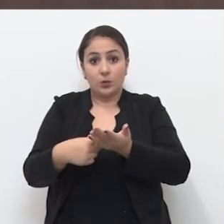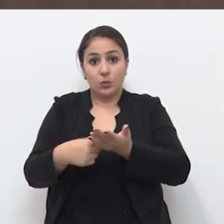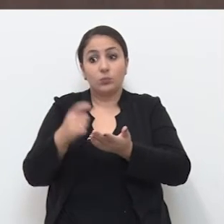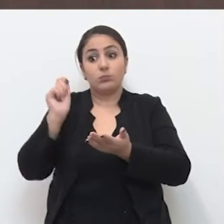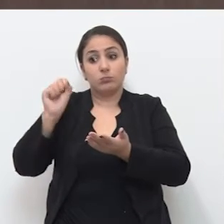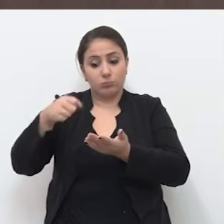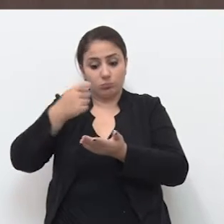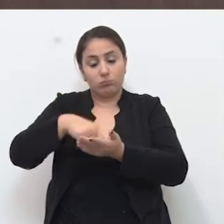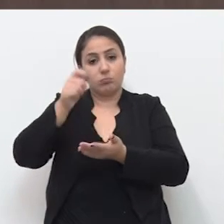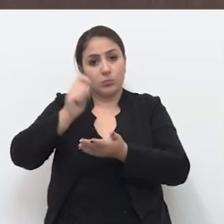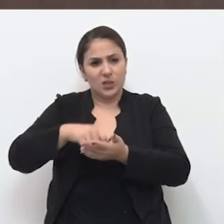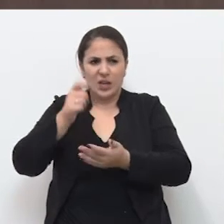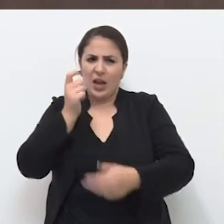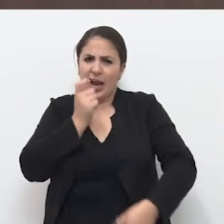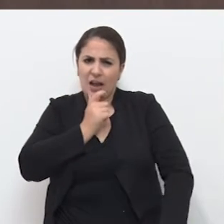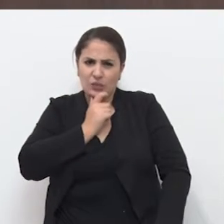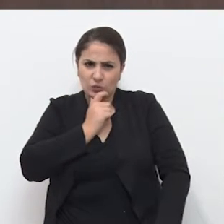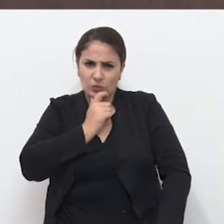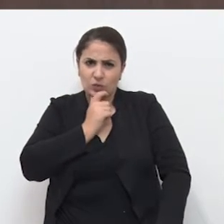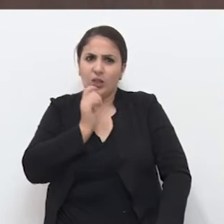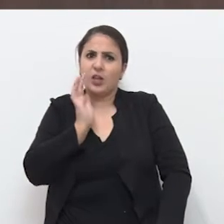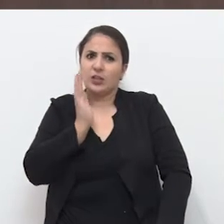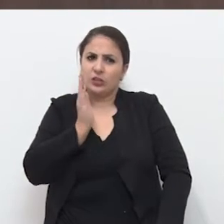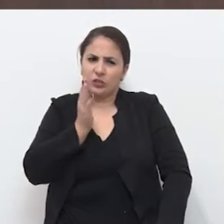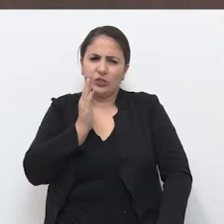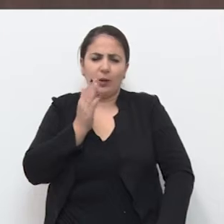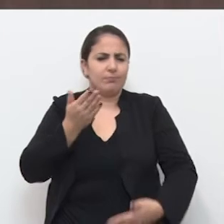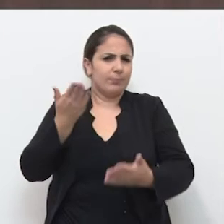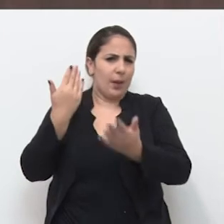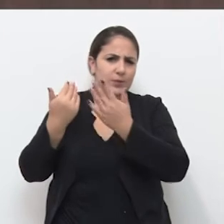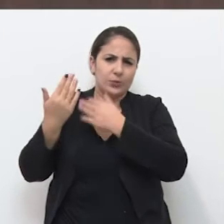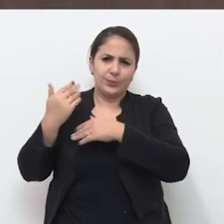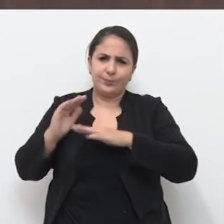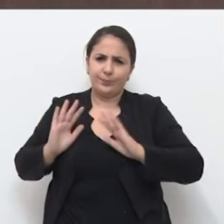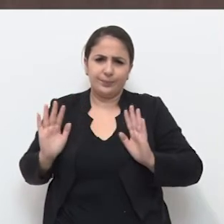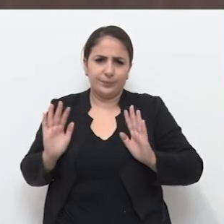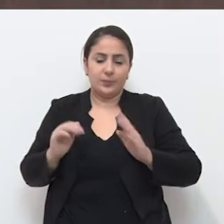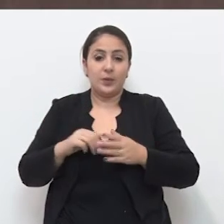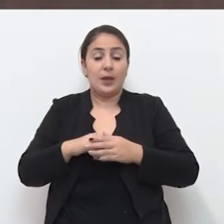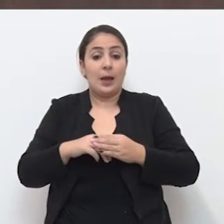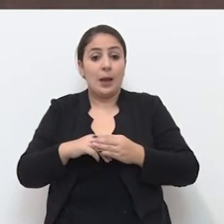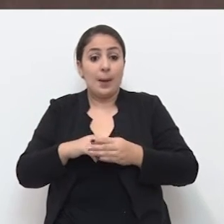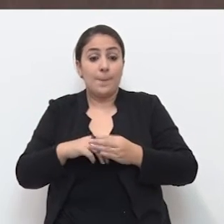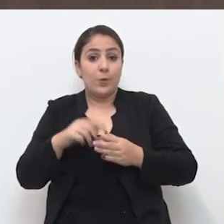foi assinado, me parece que isso já são águas passadas.